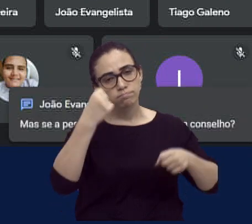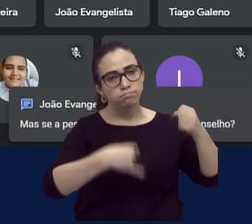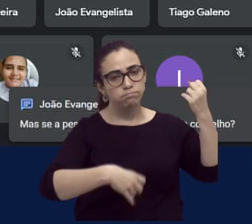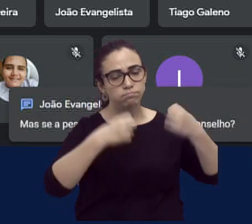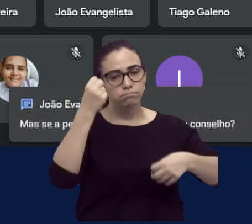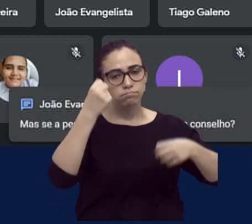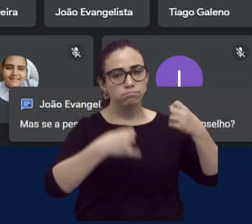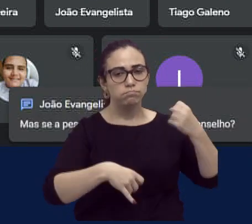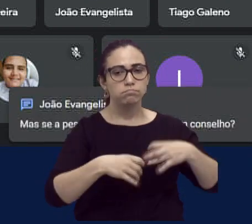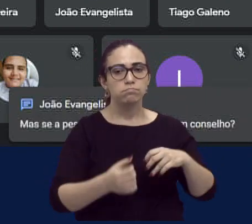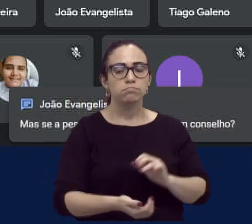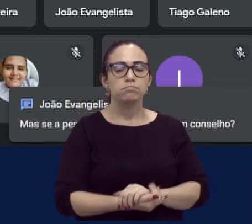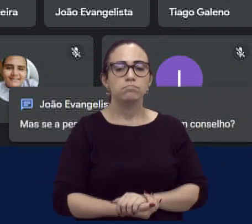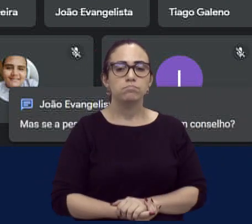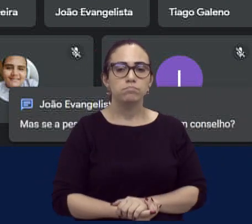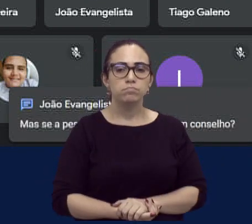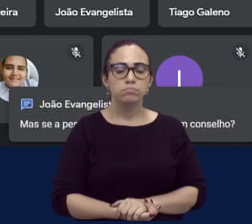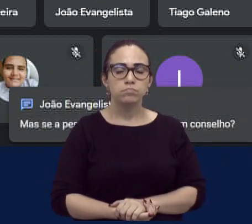Um